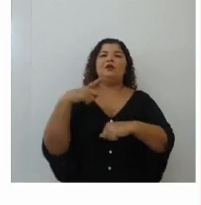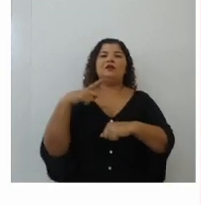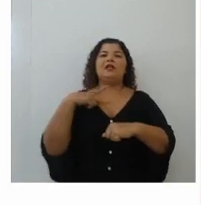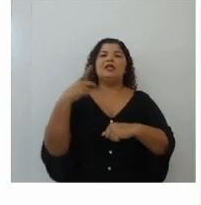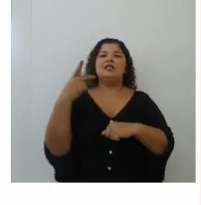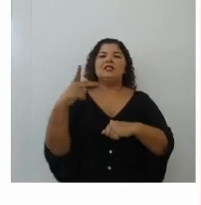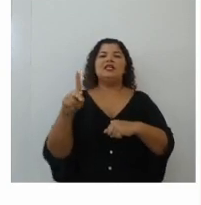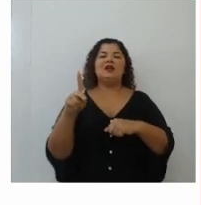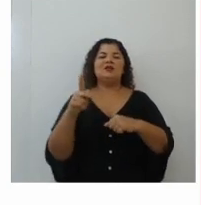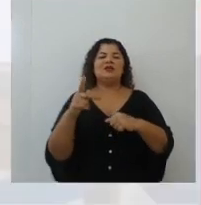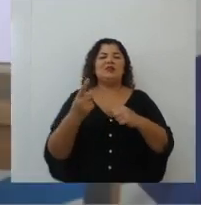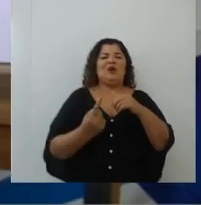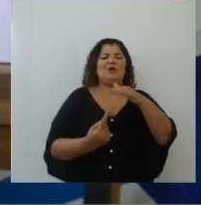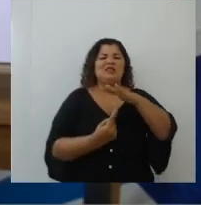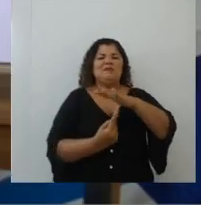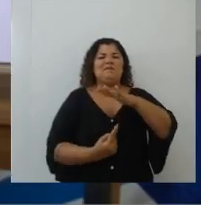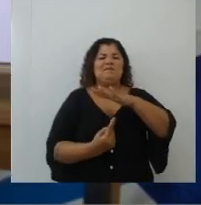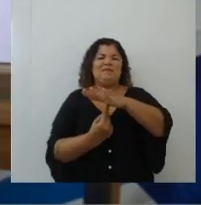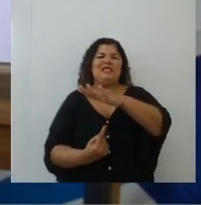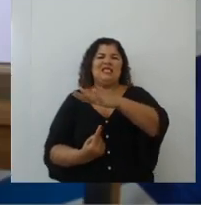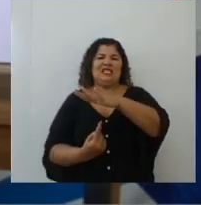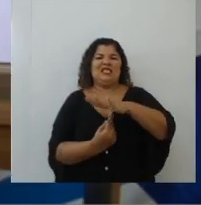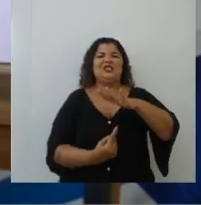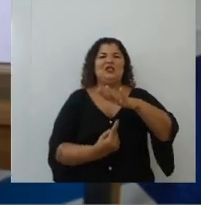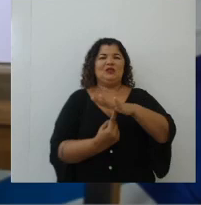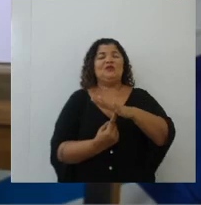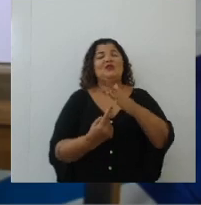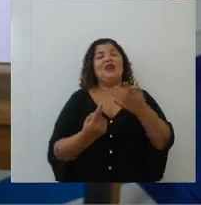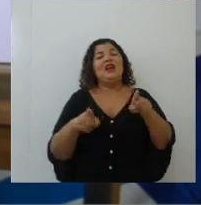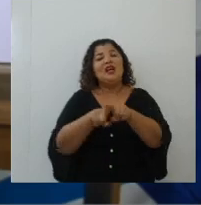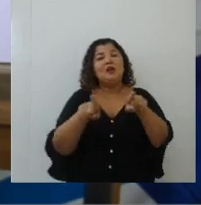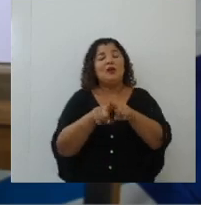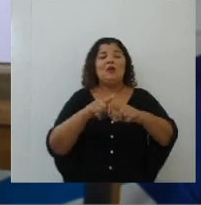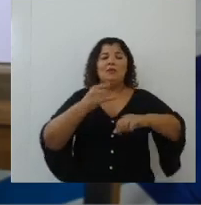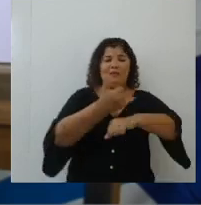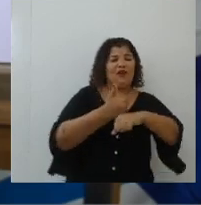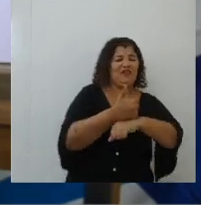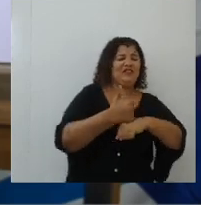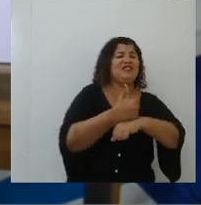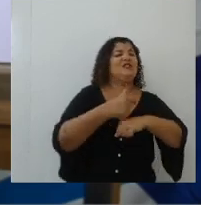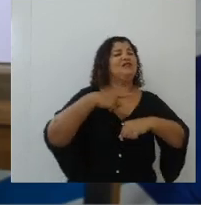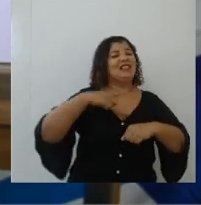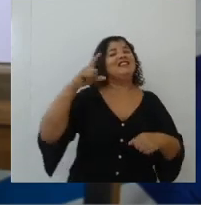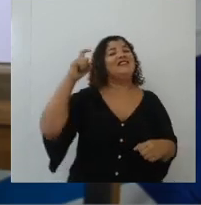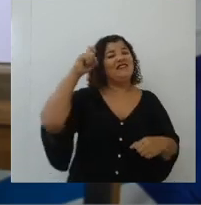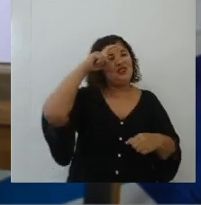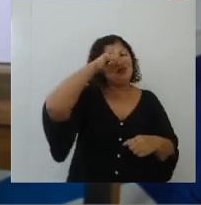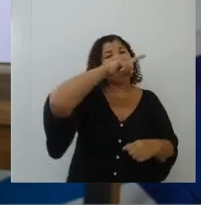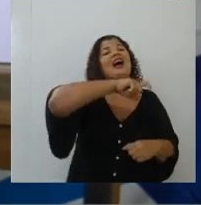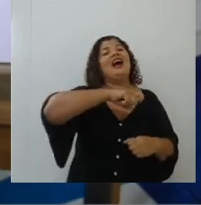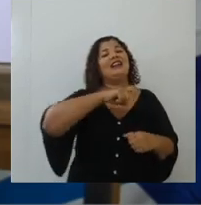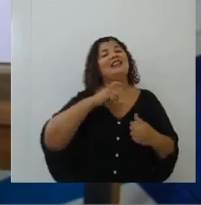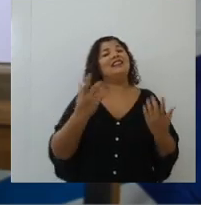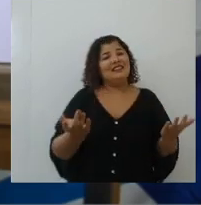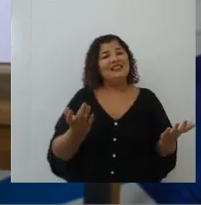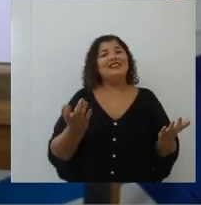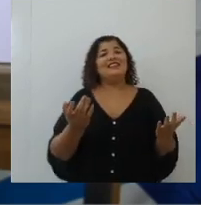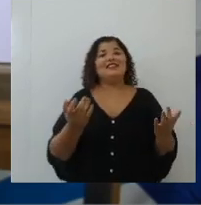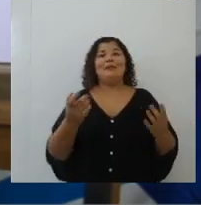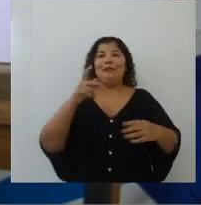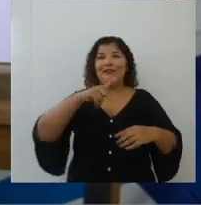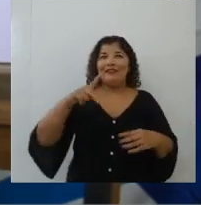seus espinhos. Toda profissão tem suas dificuldades. É o que a gente chama de ossos do ofício. A minha mesmo não tem, não. A minha